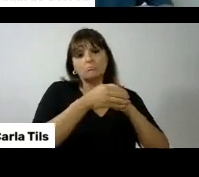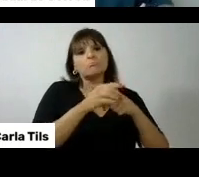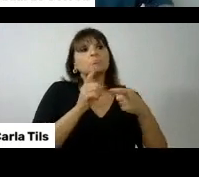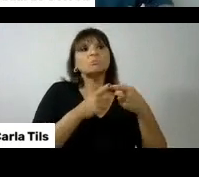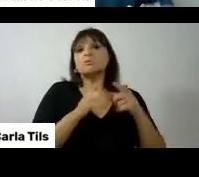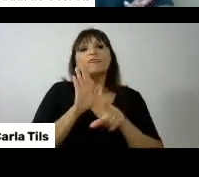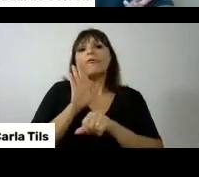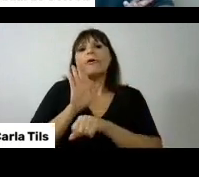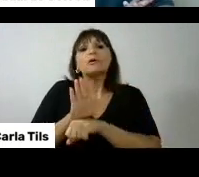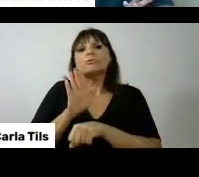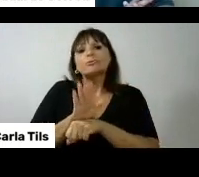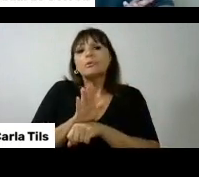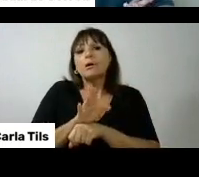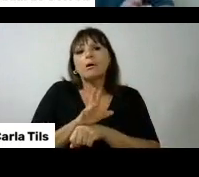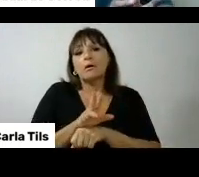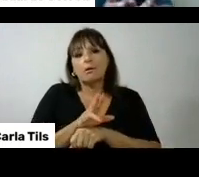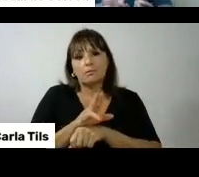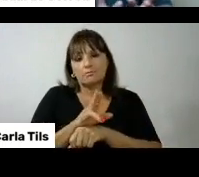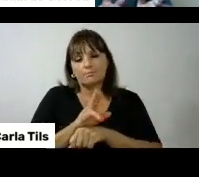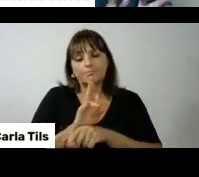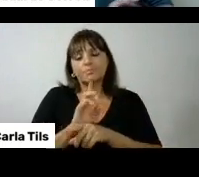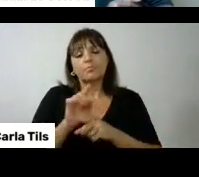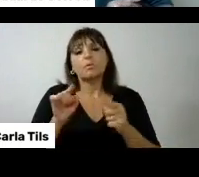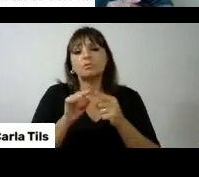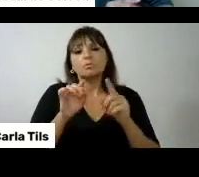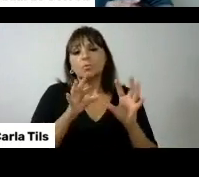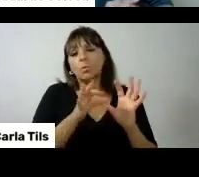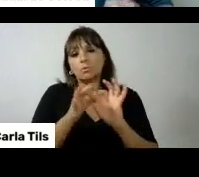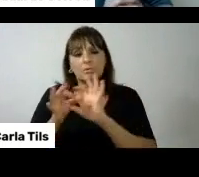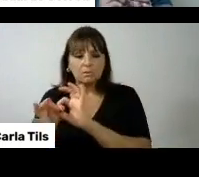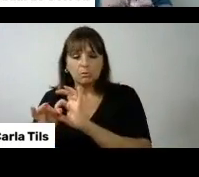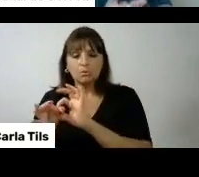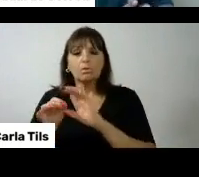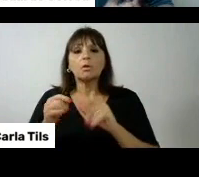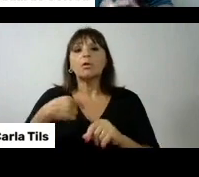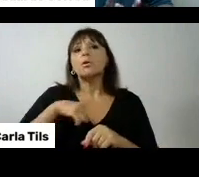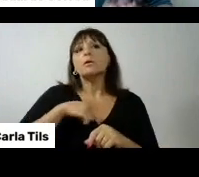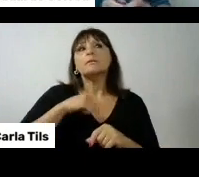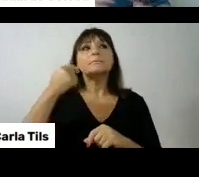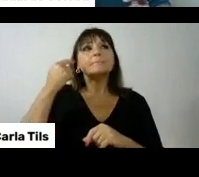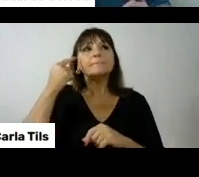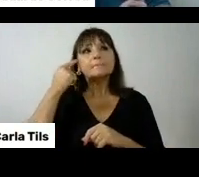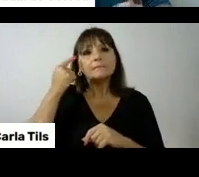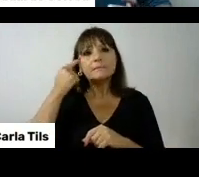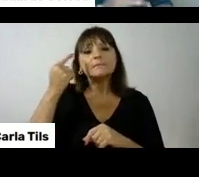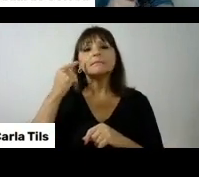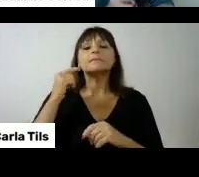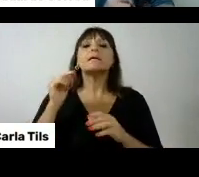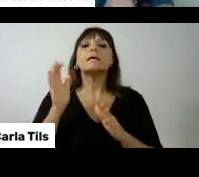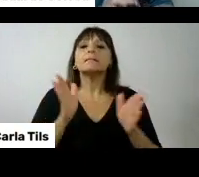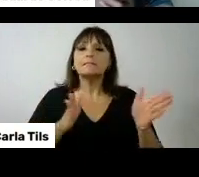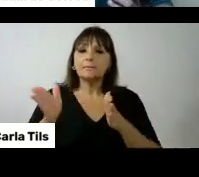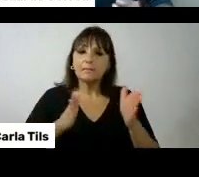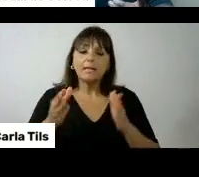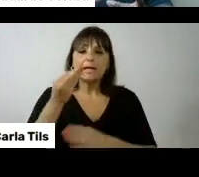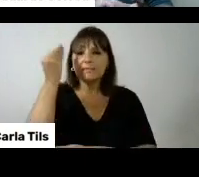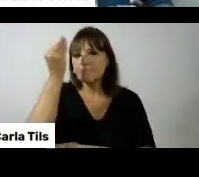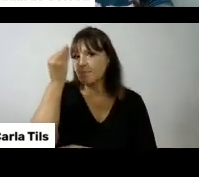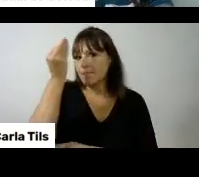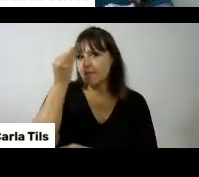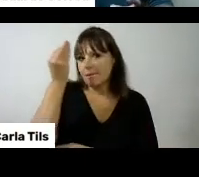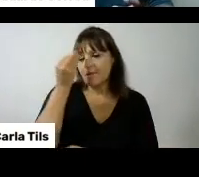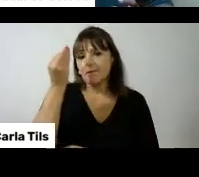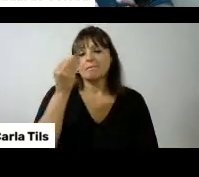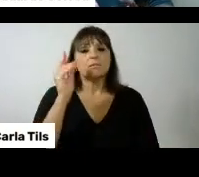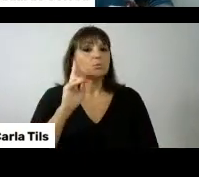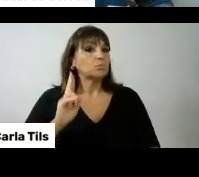determinado contexto. Nós começamos a pensar a acessibilidade, então, como uma experiência de usuário, aquilo que eu falei anteriormente. Nós começamos a